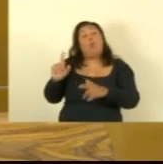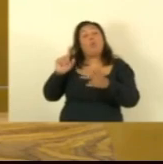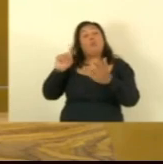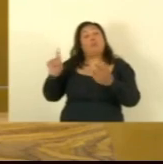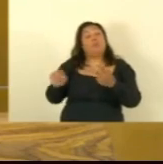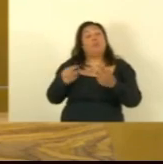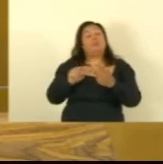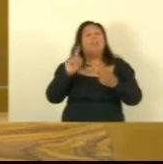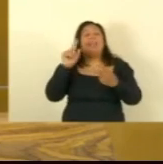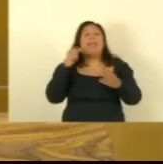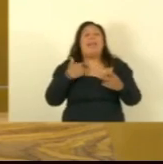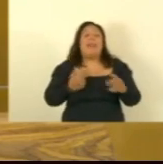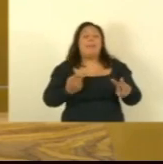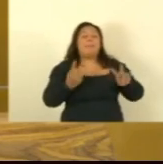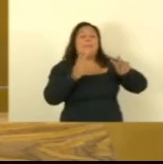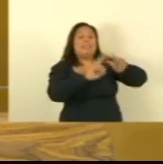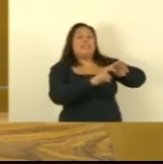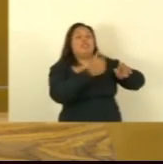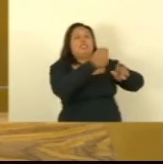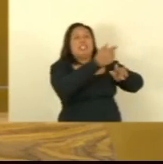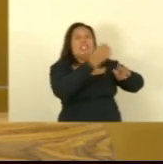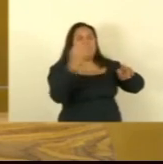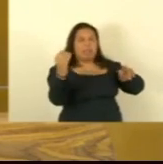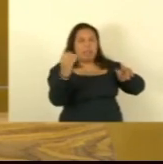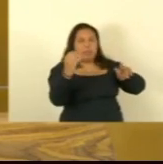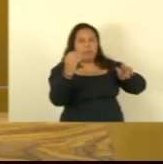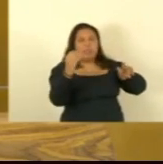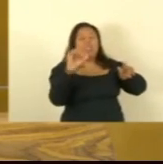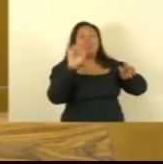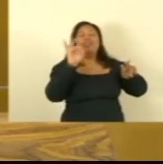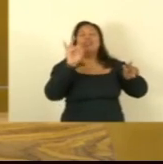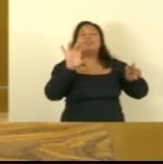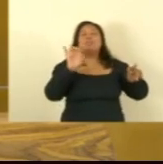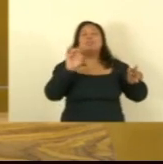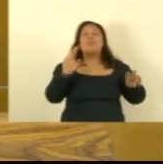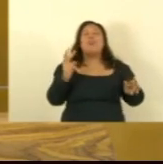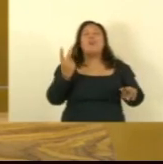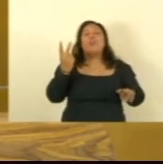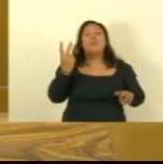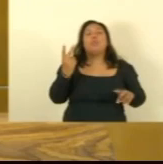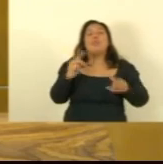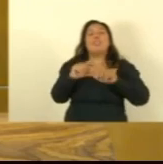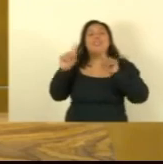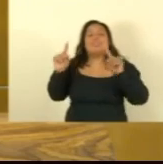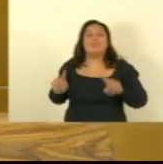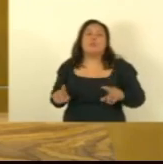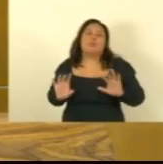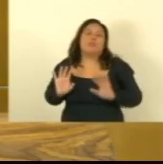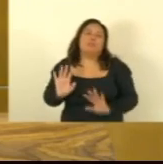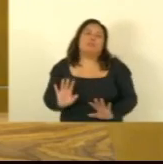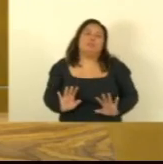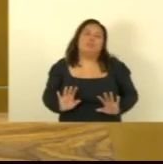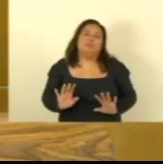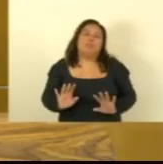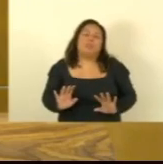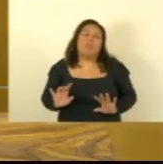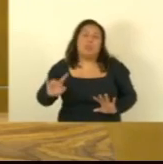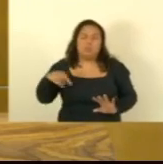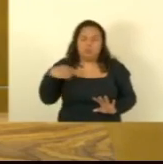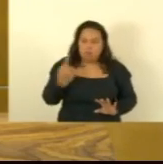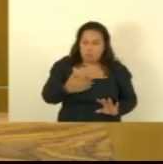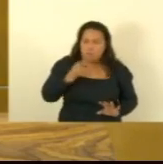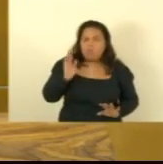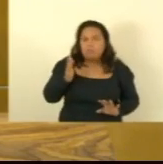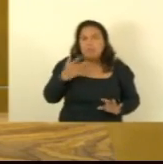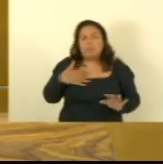são presídios com 700 presos e com apenas 2 servidores. Nós estivemos aí há algum